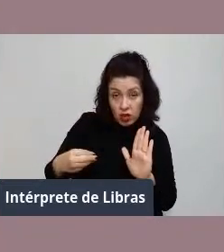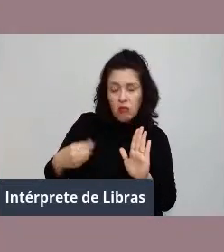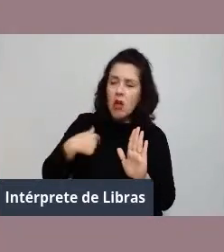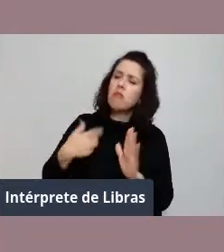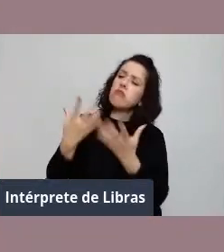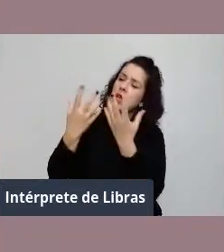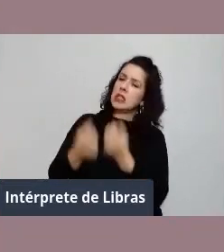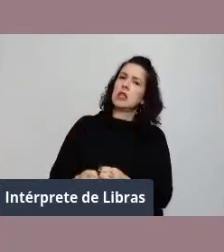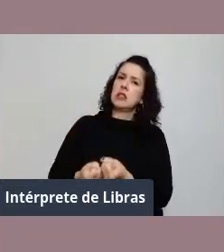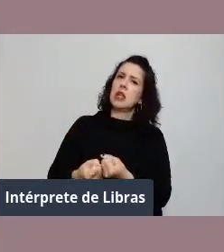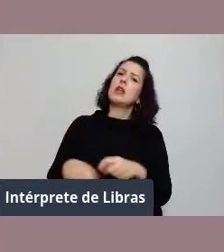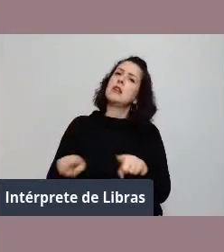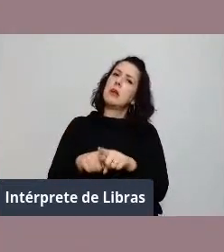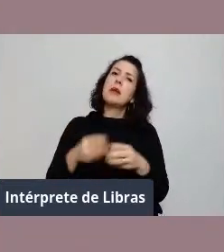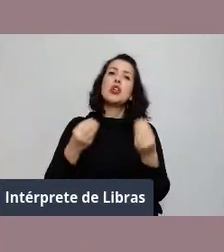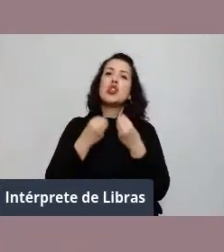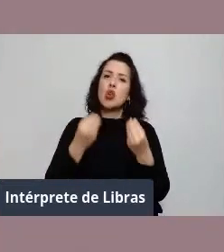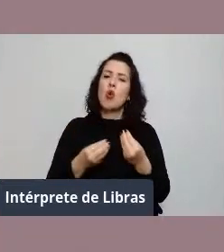material,